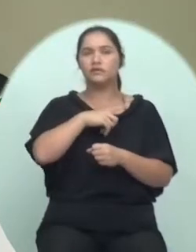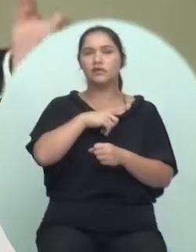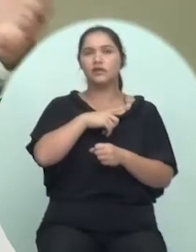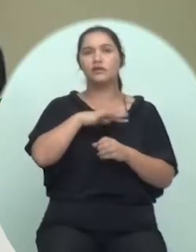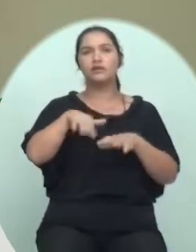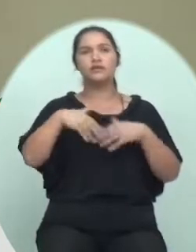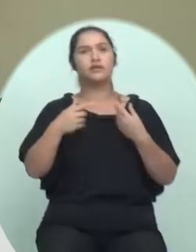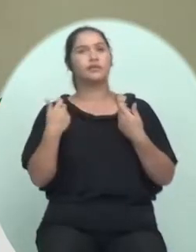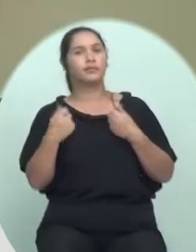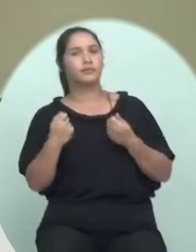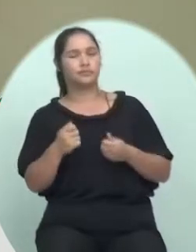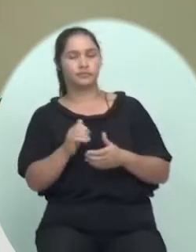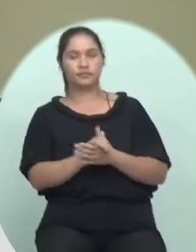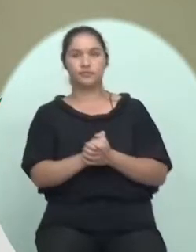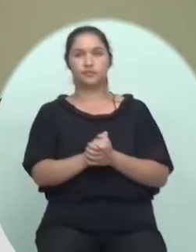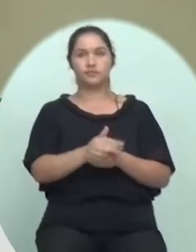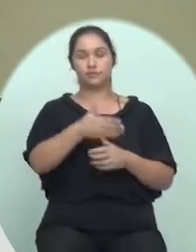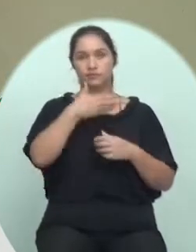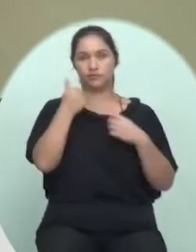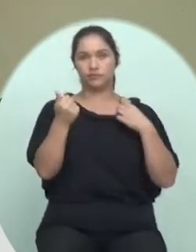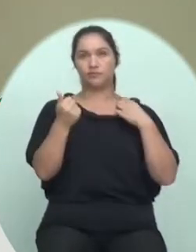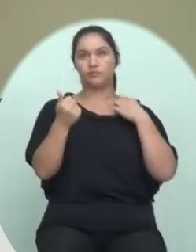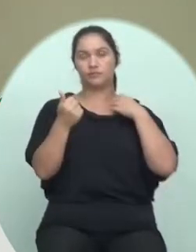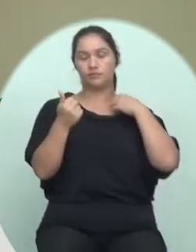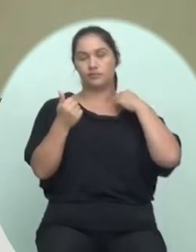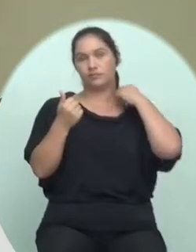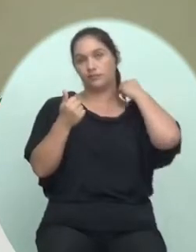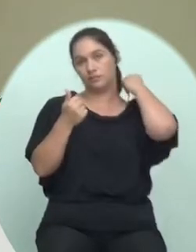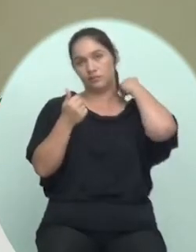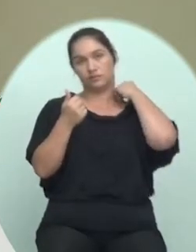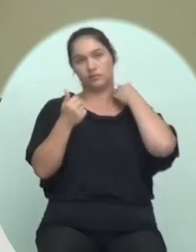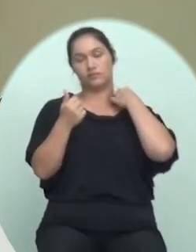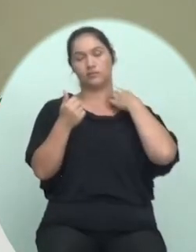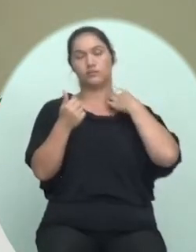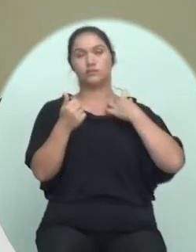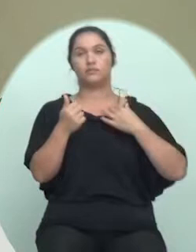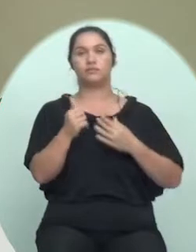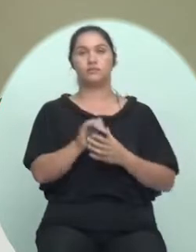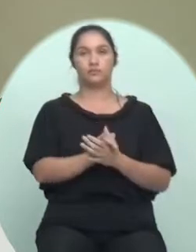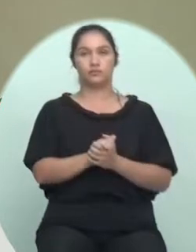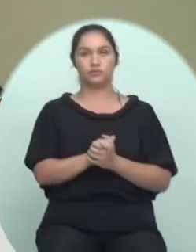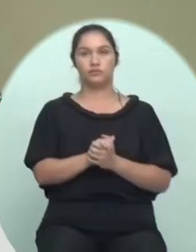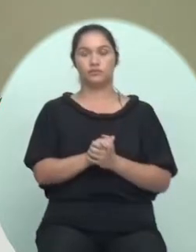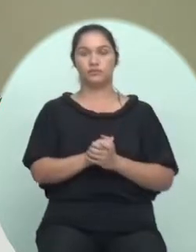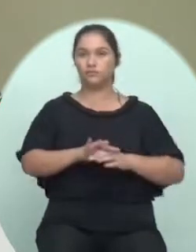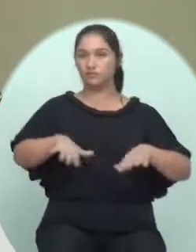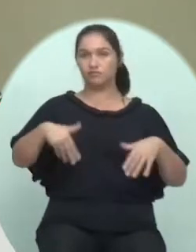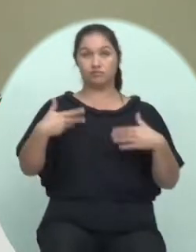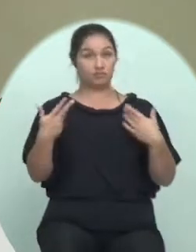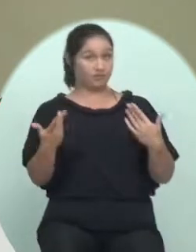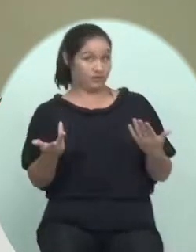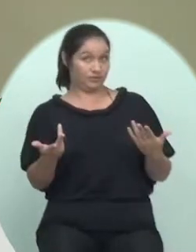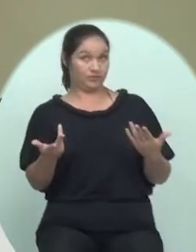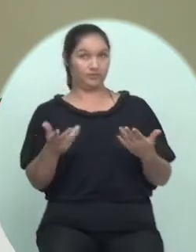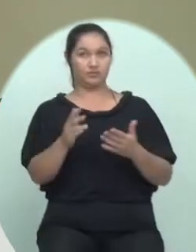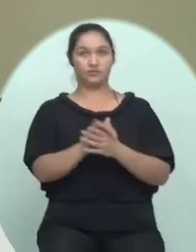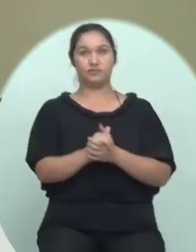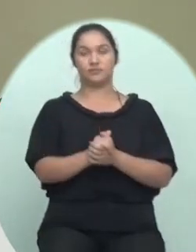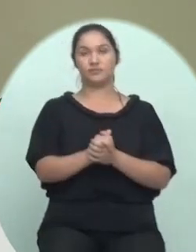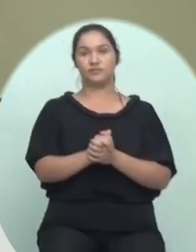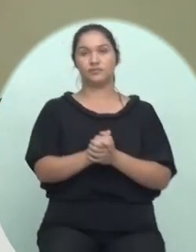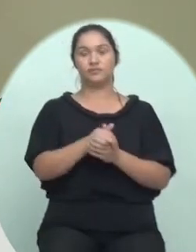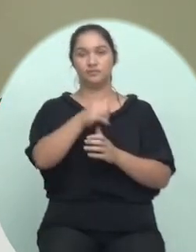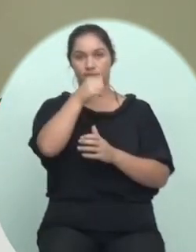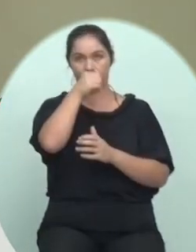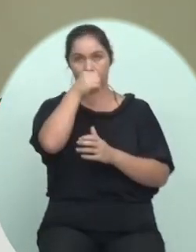mais vez e voz e aumentar um pouco mais o Bolsa Atleta. O rapaz está... Pelo menos acho que estamos vendo